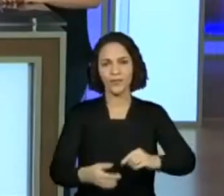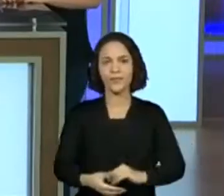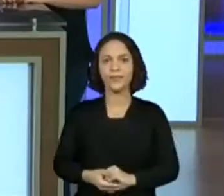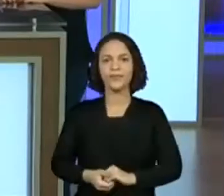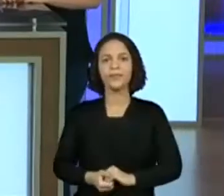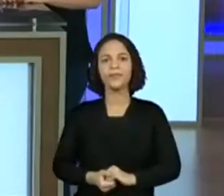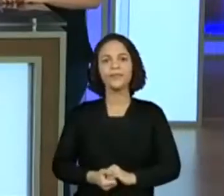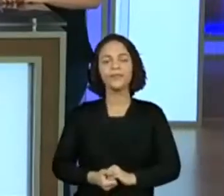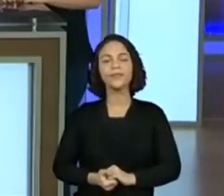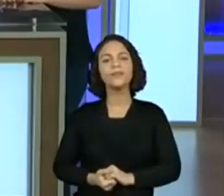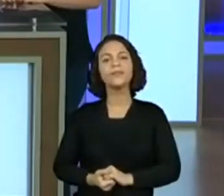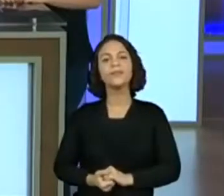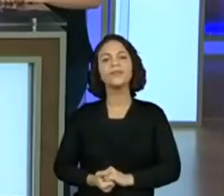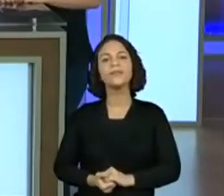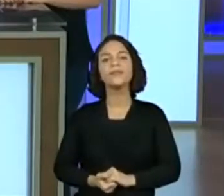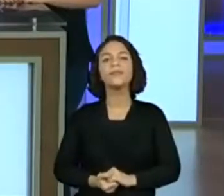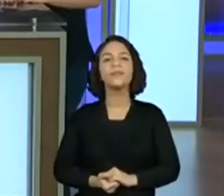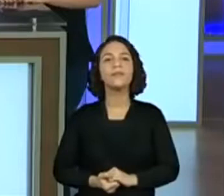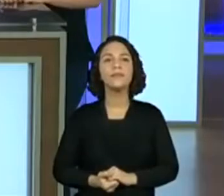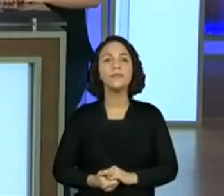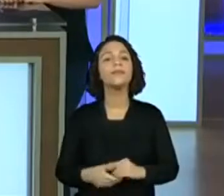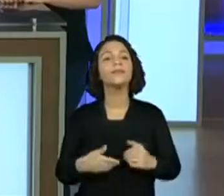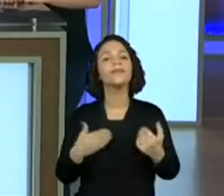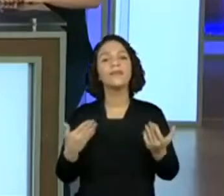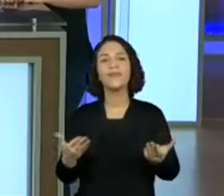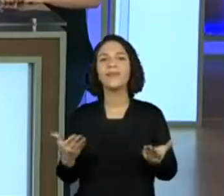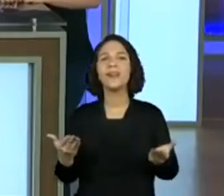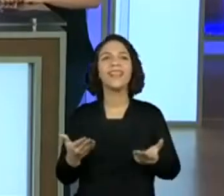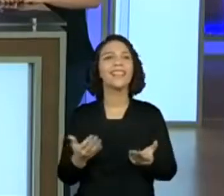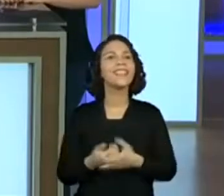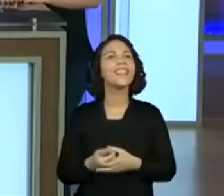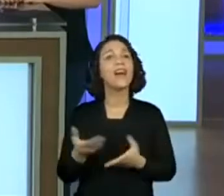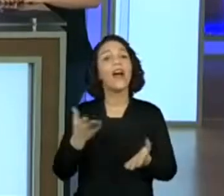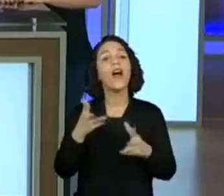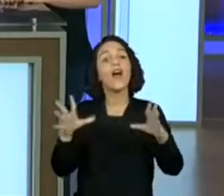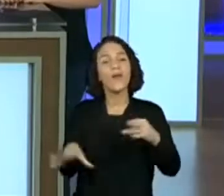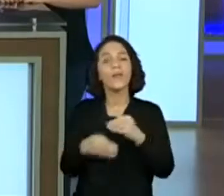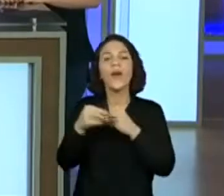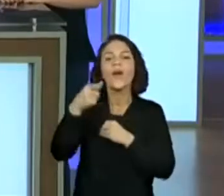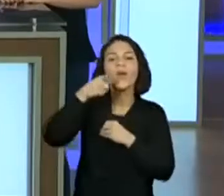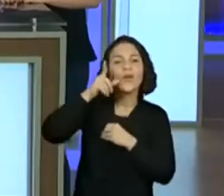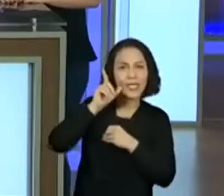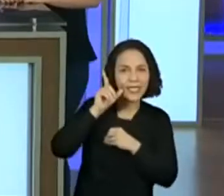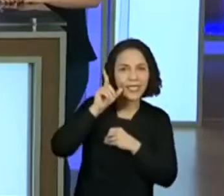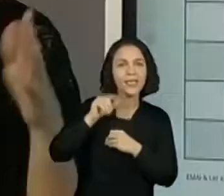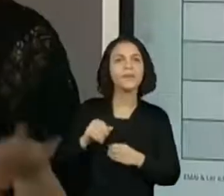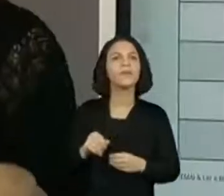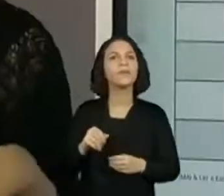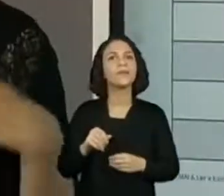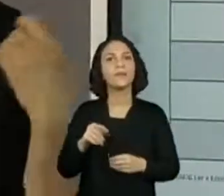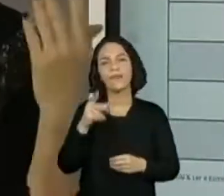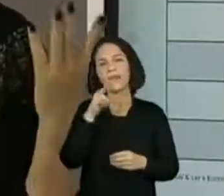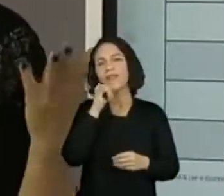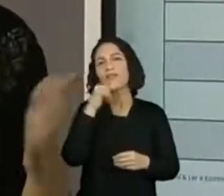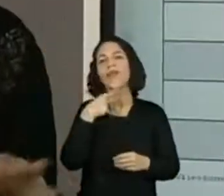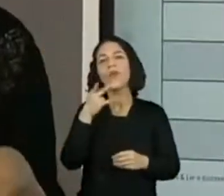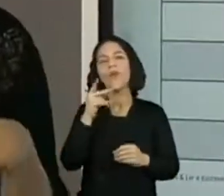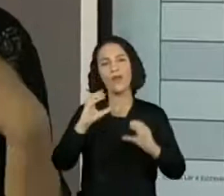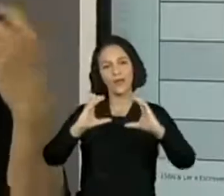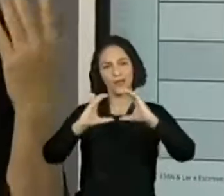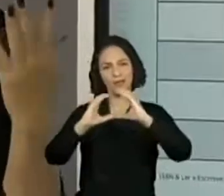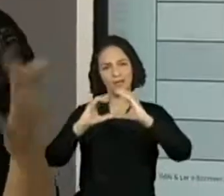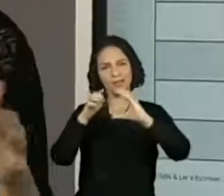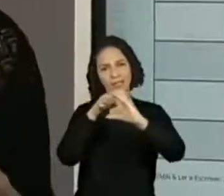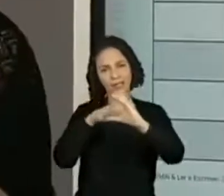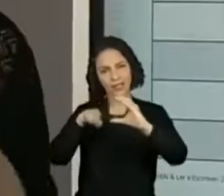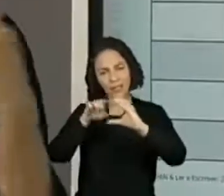coisa para complementar até o que a gente viu ontem, né? Ontem a gente brincou aqui lá, né? O círculo, o quadrado,